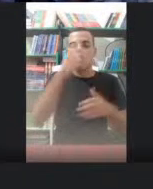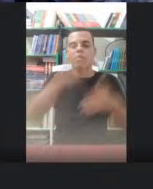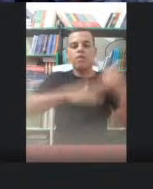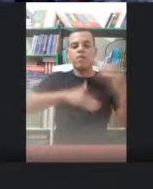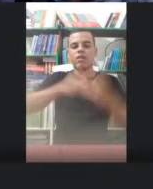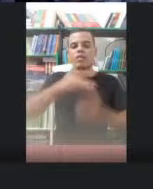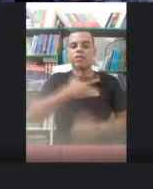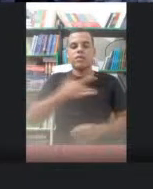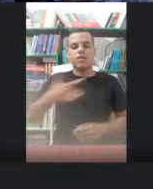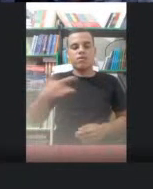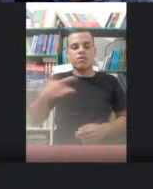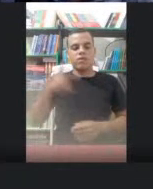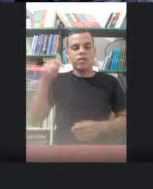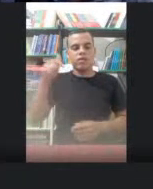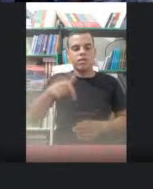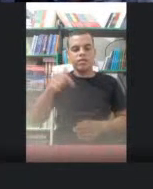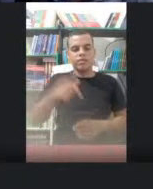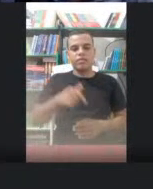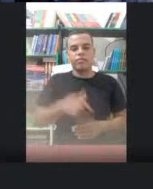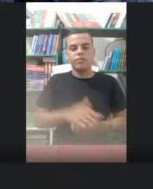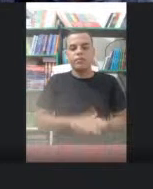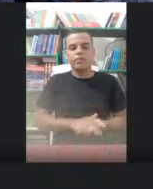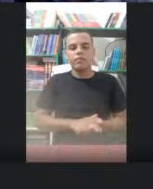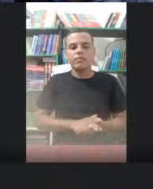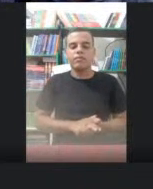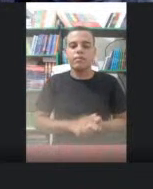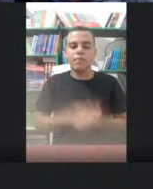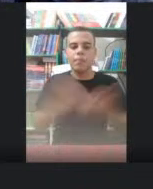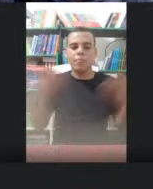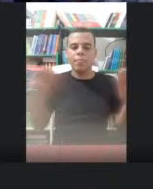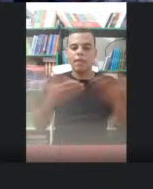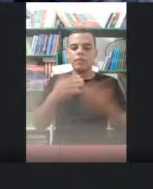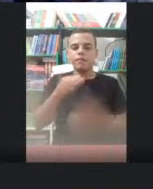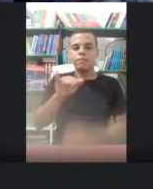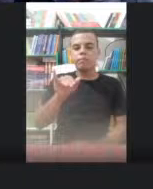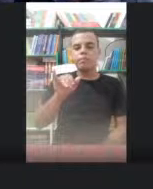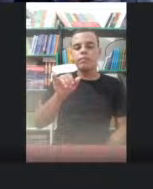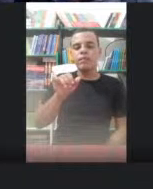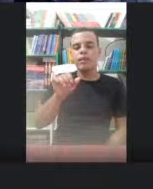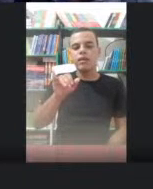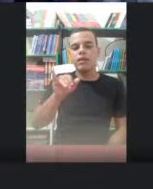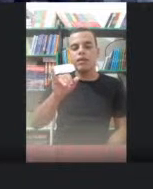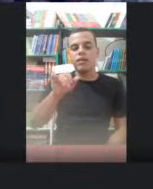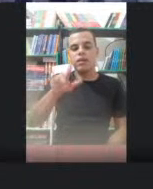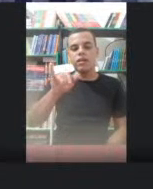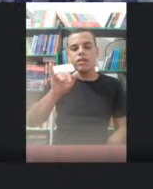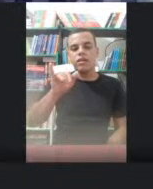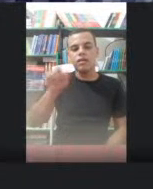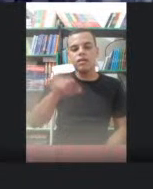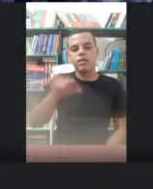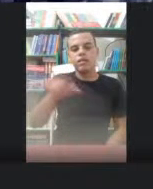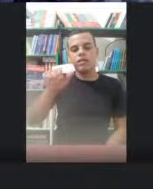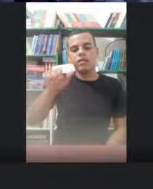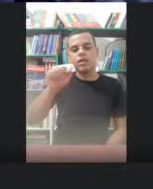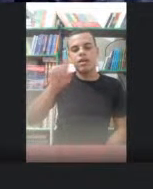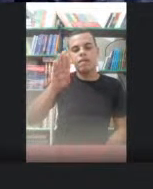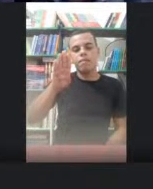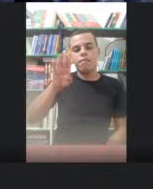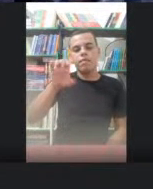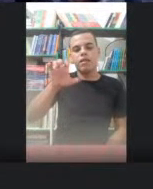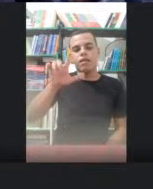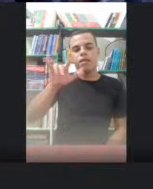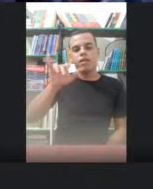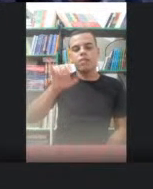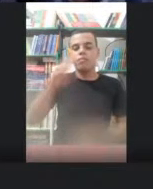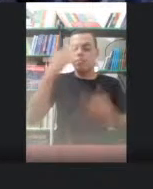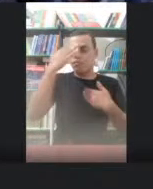administração de penicilina. Queria destacar, né, Isabelle Mendes, que foi quem fez a pergunta. Obrigado pela pergunta.